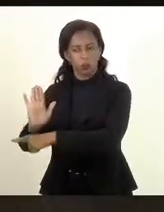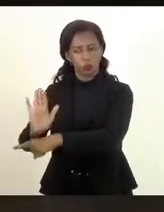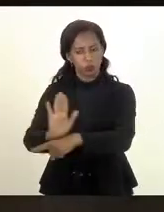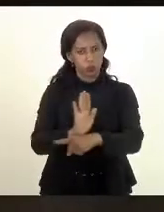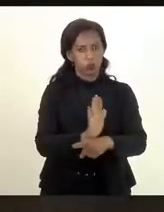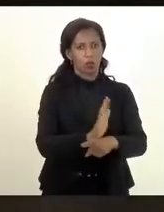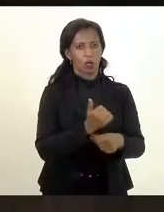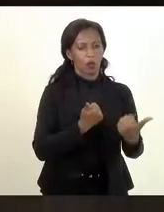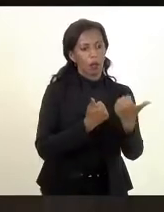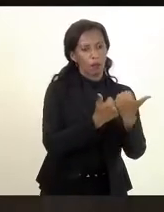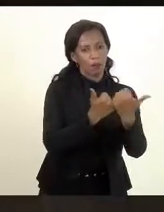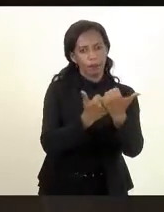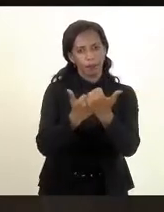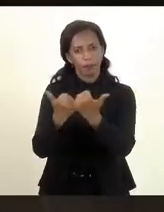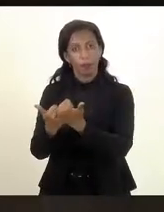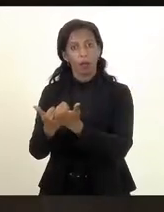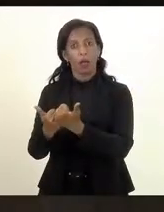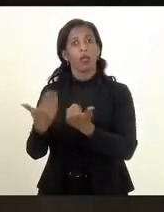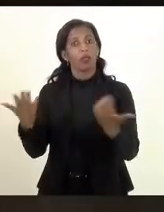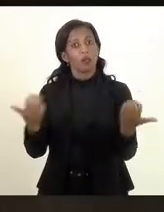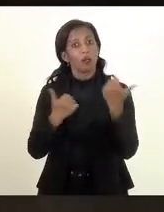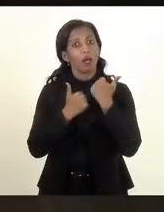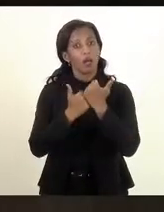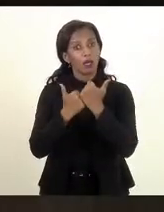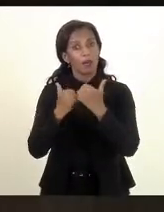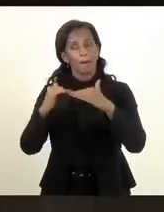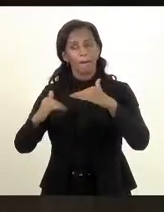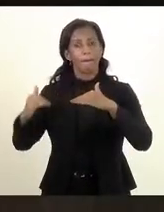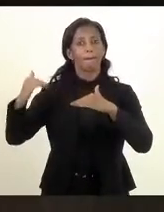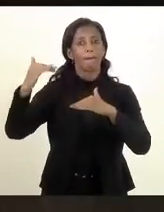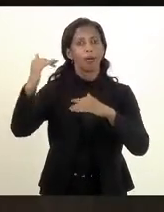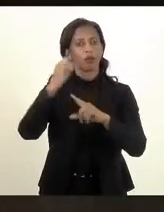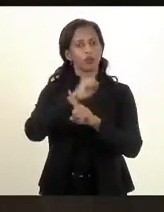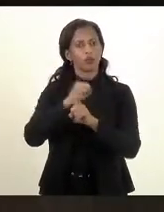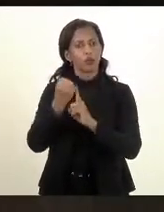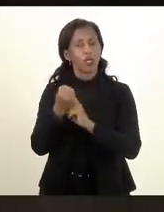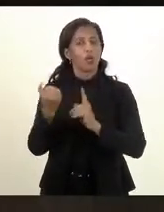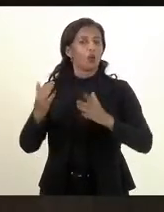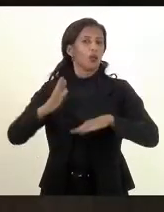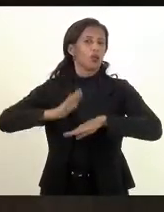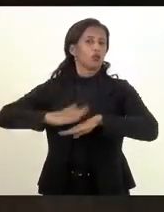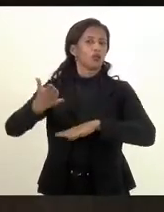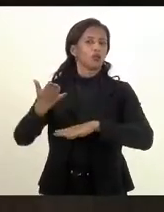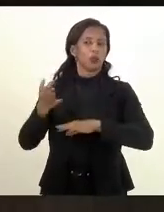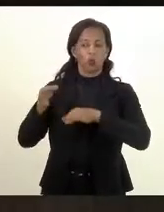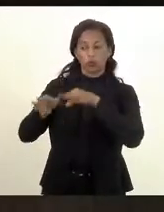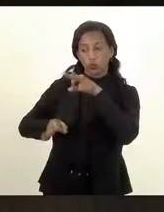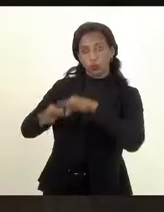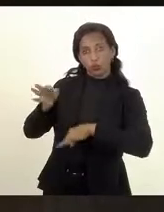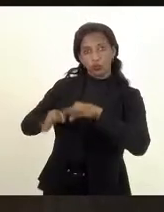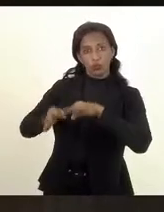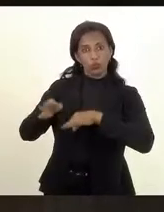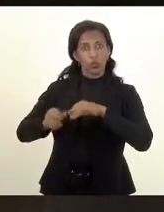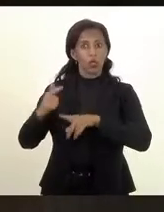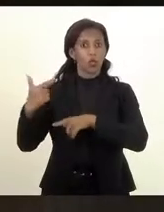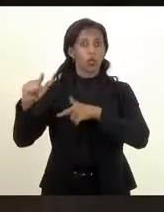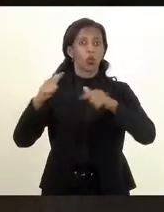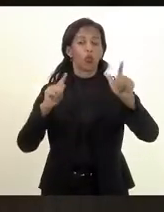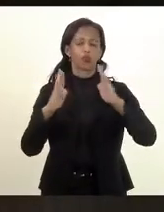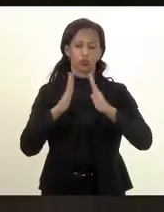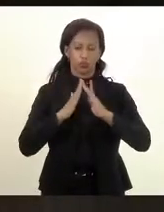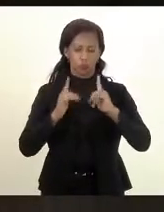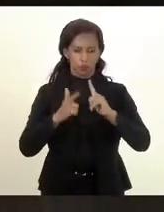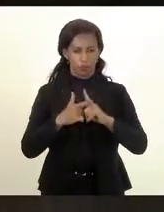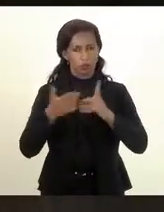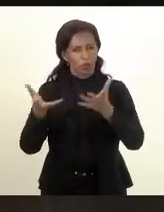auxílios, inclusive auxílios que extrapolam o social, como auxílios jurídicos e tantos outros. Uma igreja